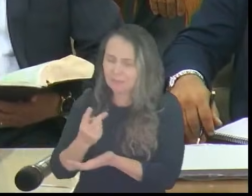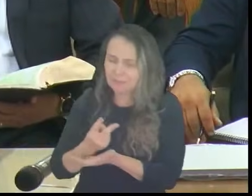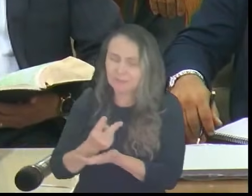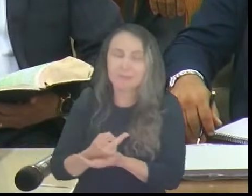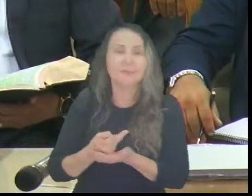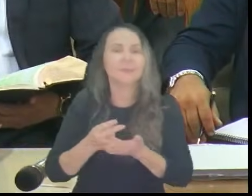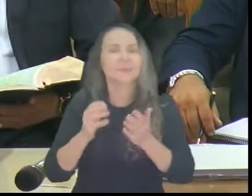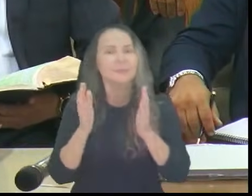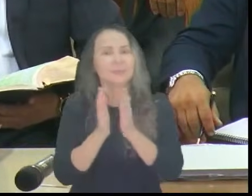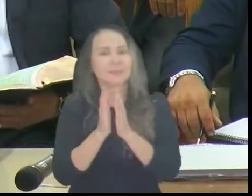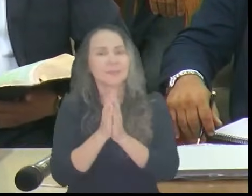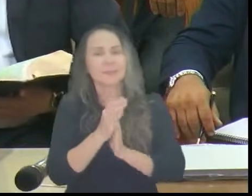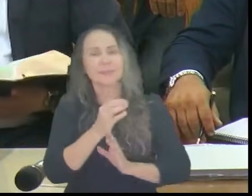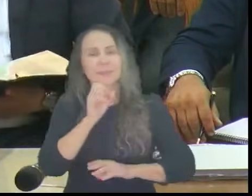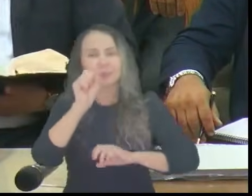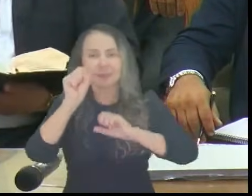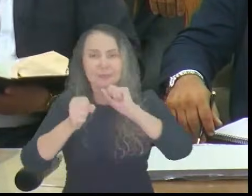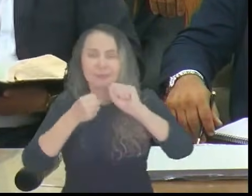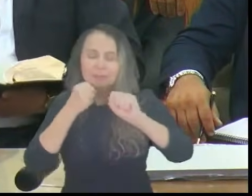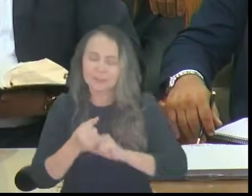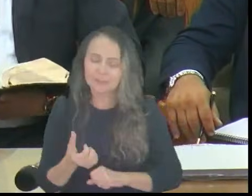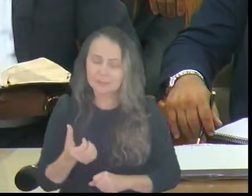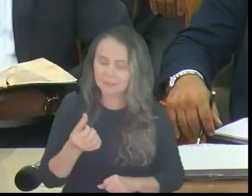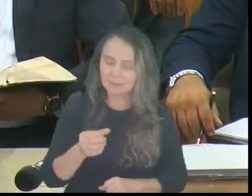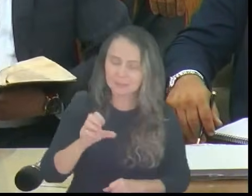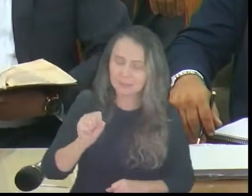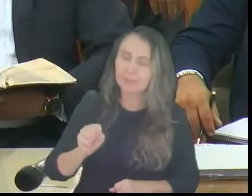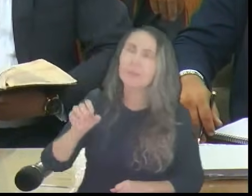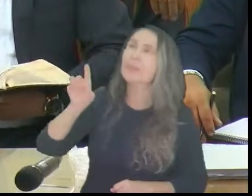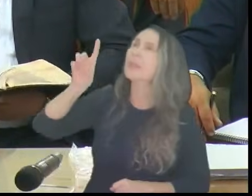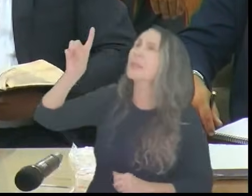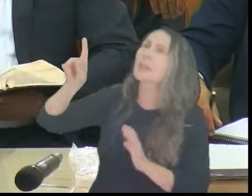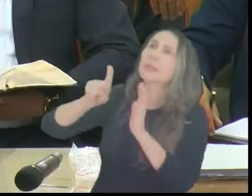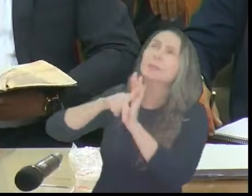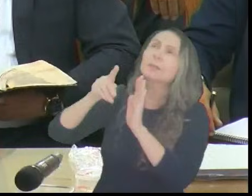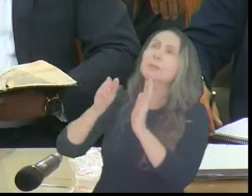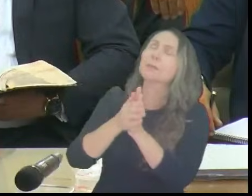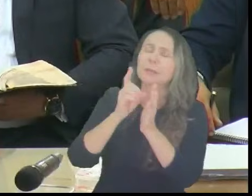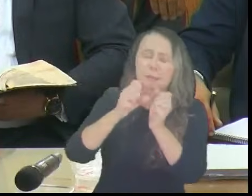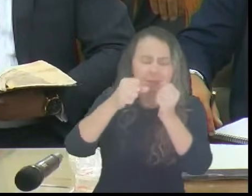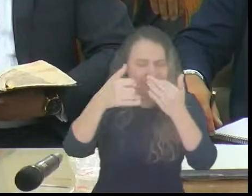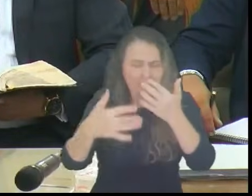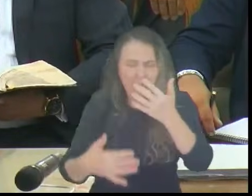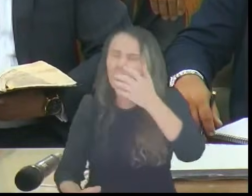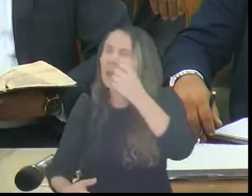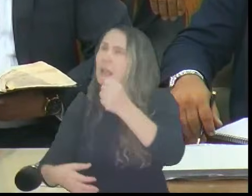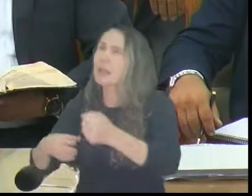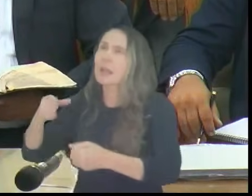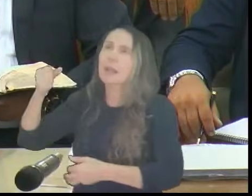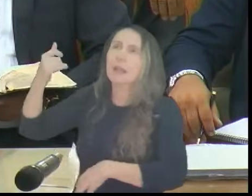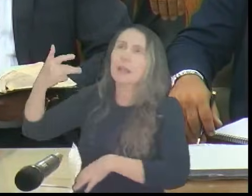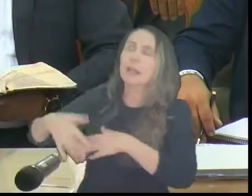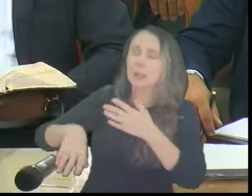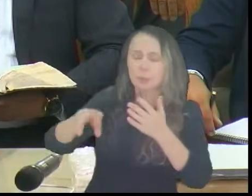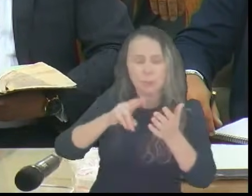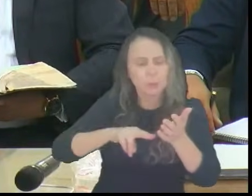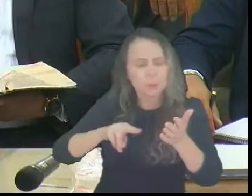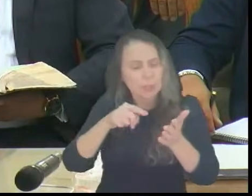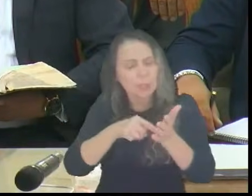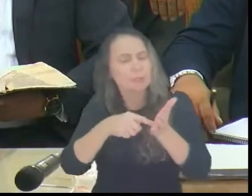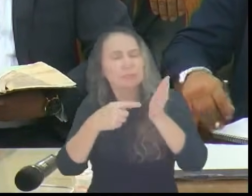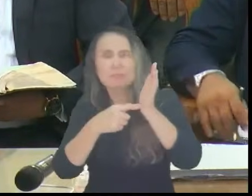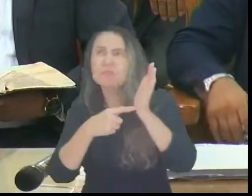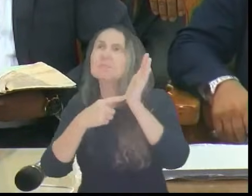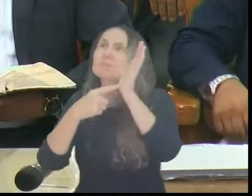Salmo 68, citando Deus, a tua palavra diz assim, a tua palavra diz assim, a tua palavra diz assim, a tua palavra, e